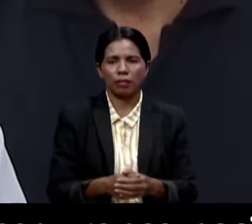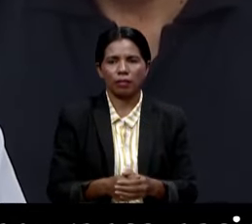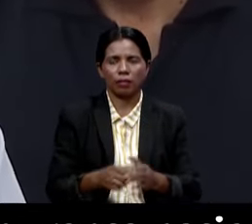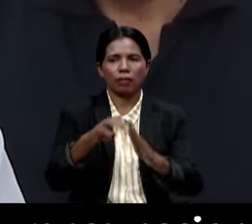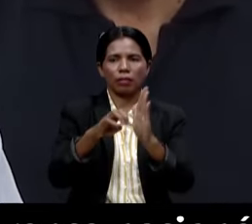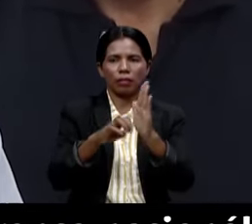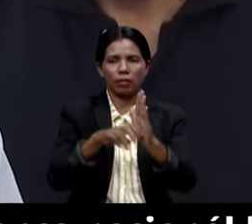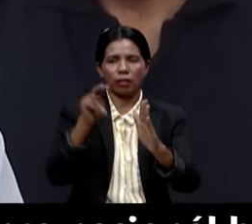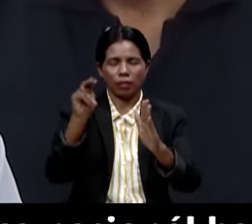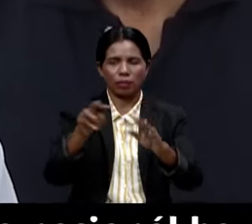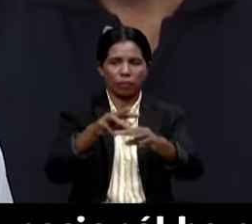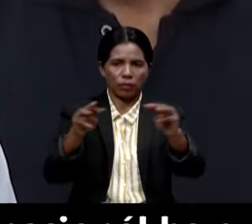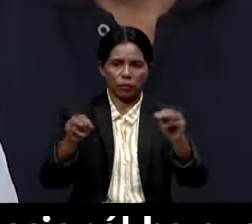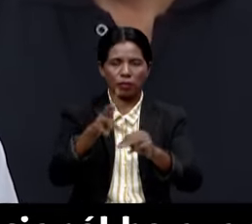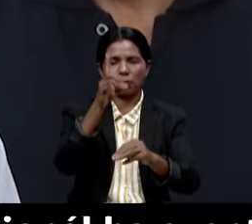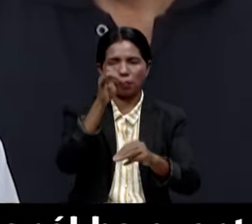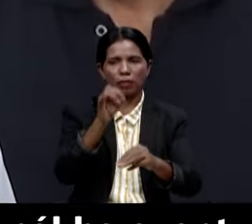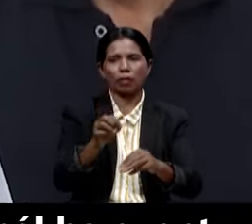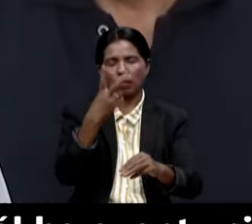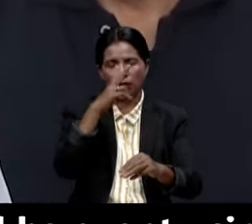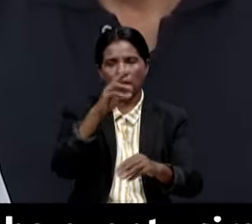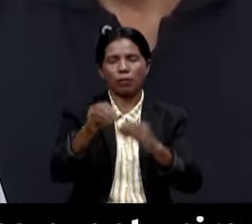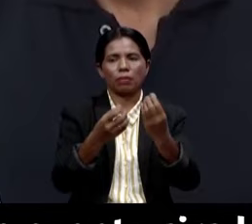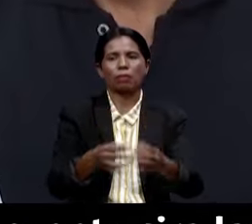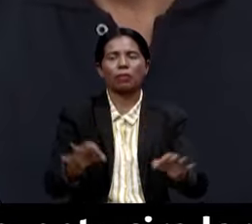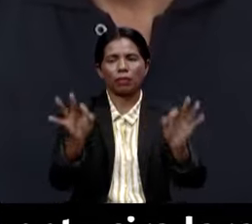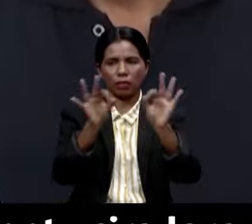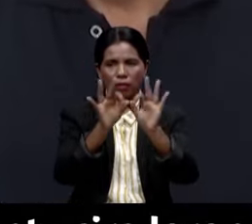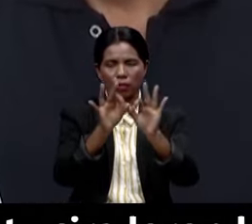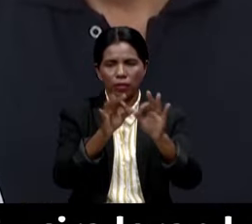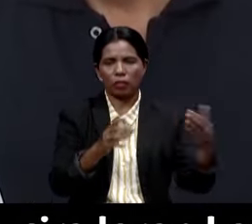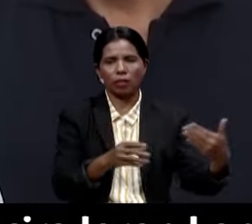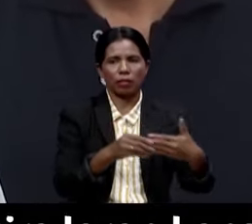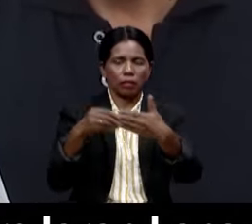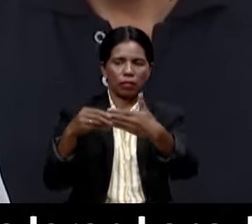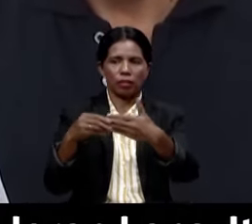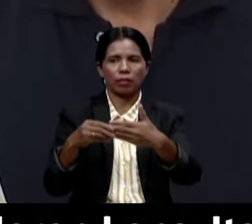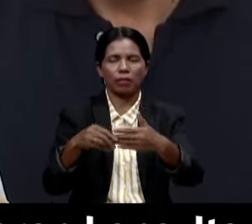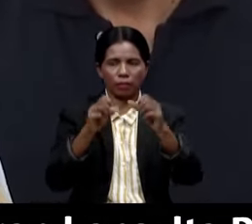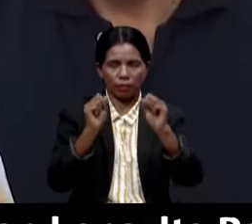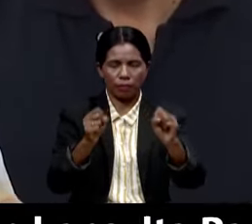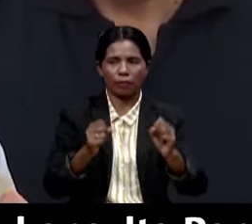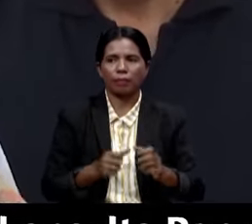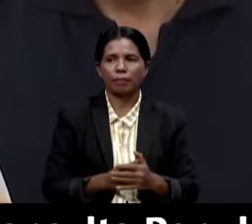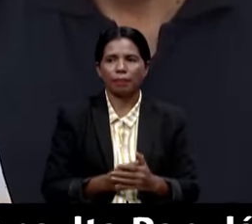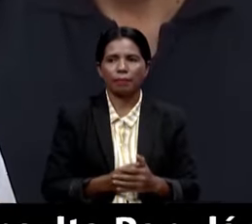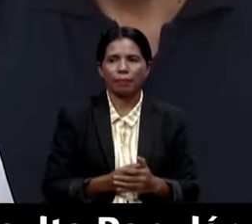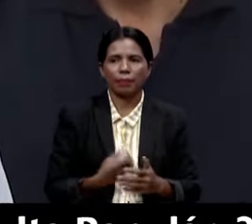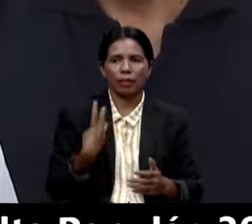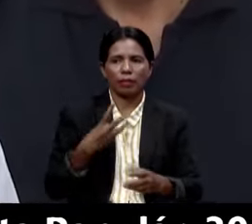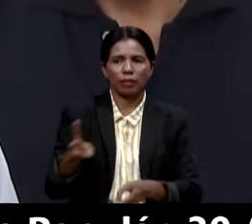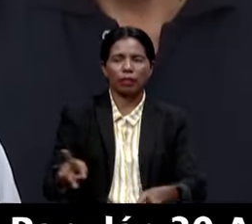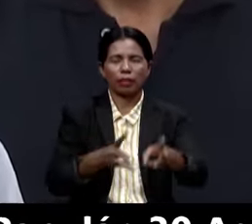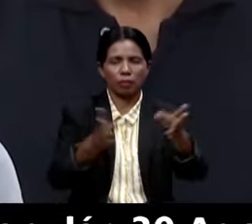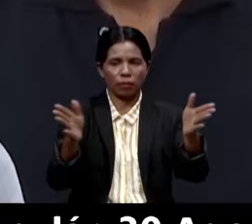Estado, né? No município dele, faremos, né? Importante, por ver, organiza, para, né? Tem estrada mais cota,